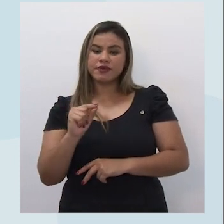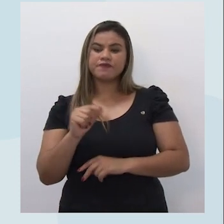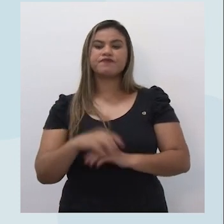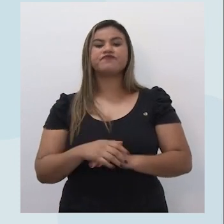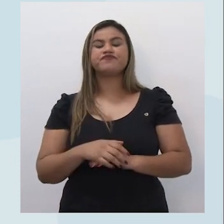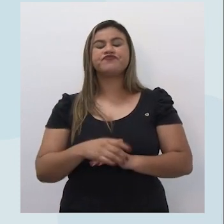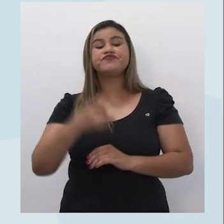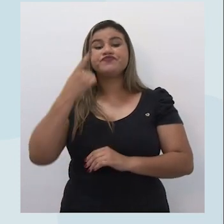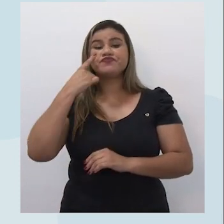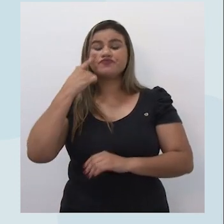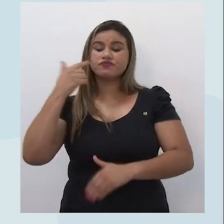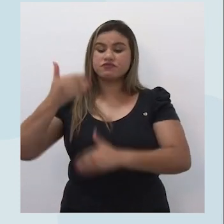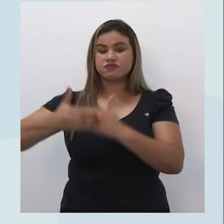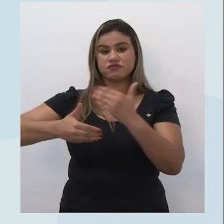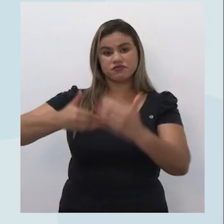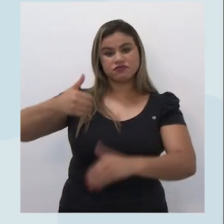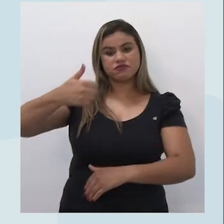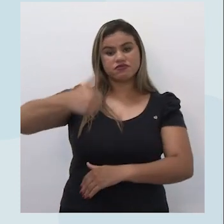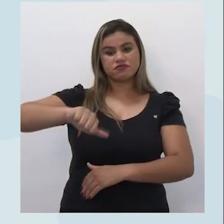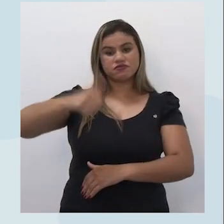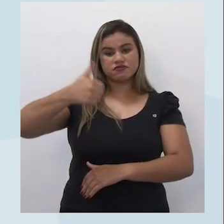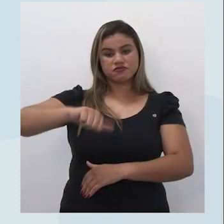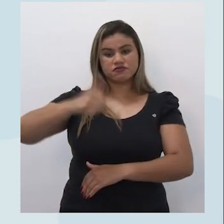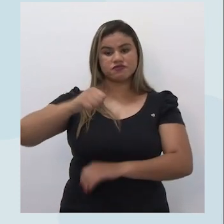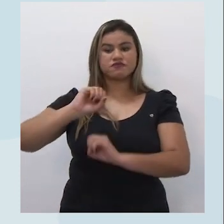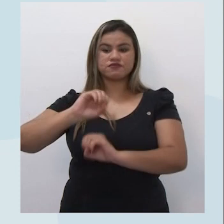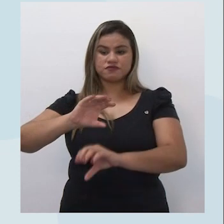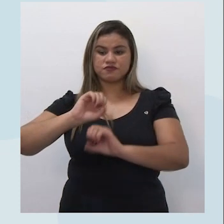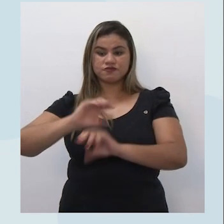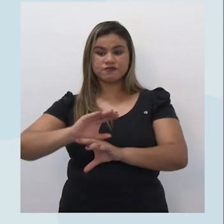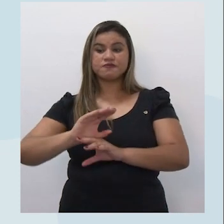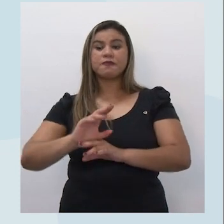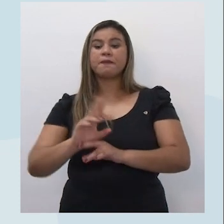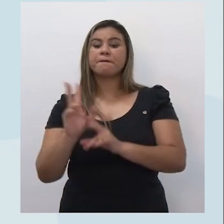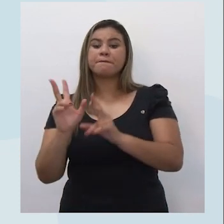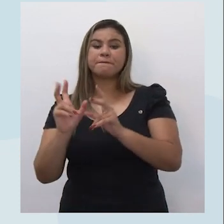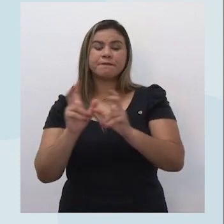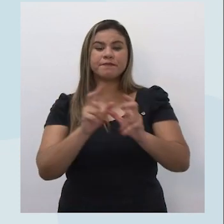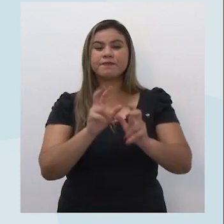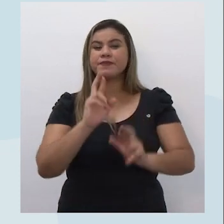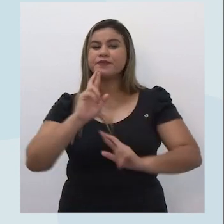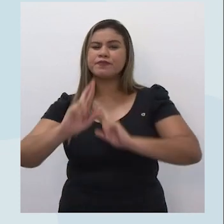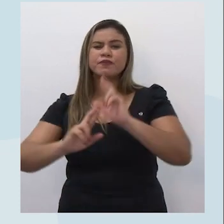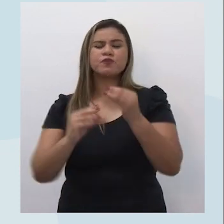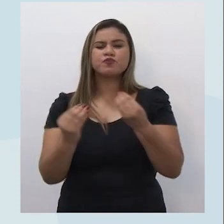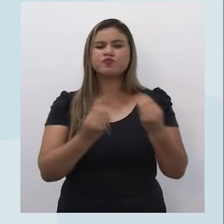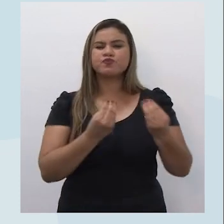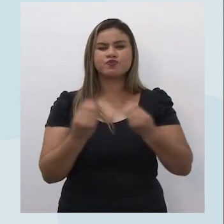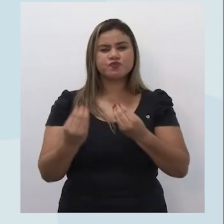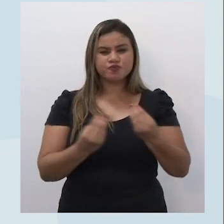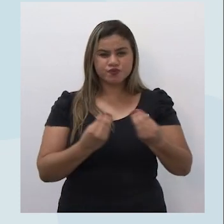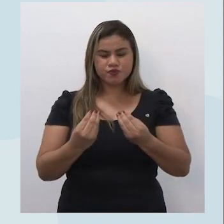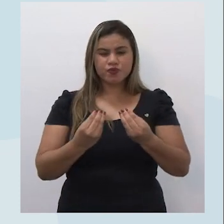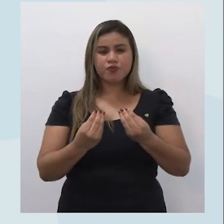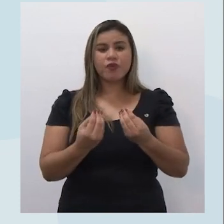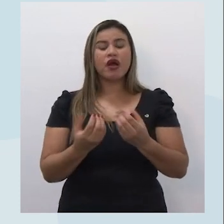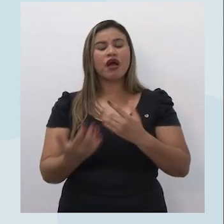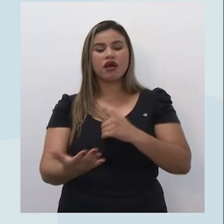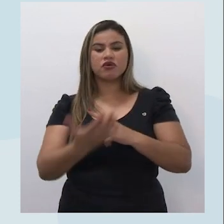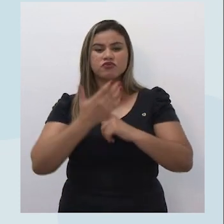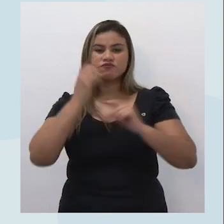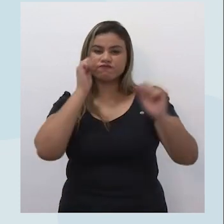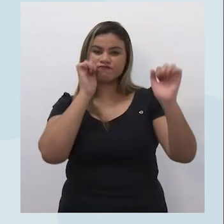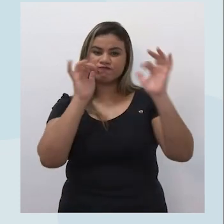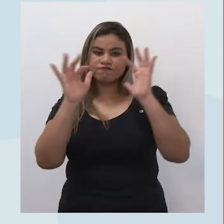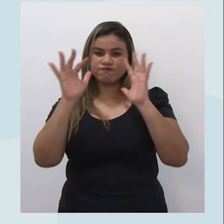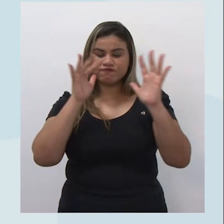de avaliação educacional, reconhecer alcances e limites do uso de seus resultados, para análise e reflexão do desempenho escolar